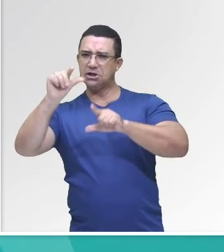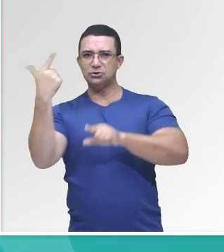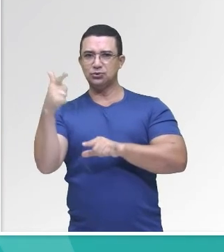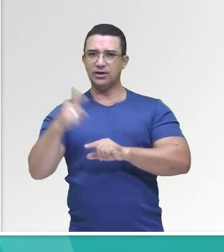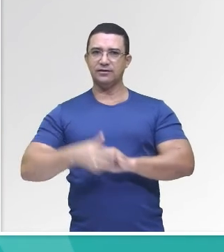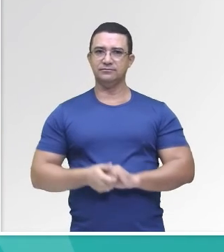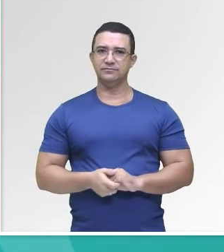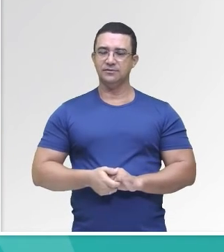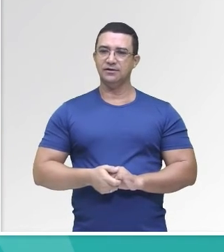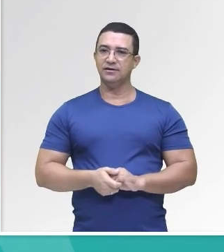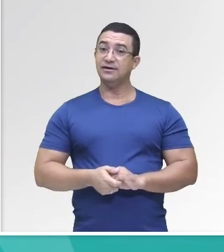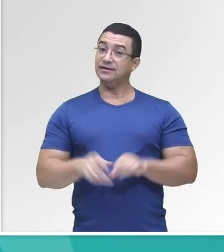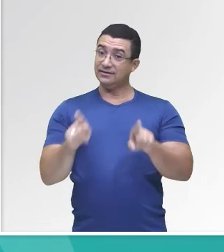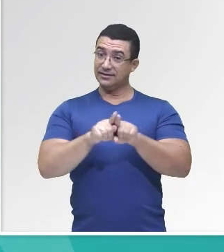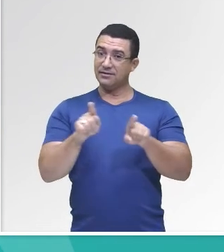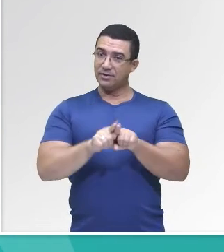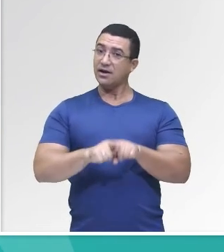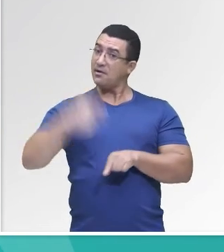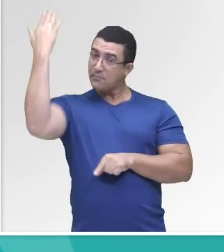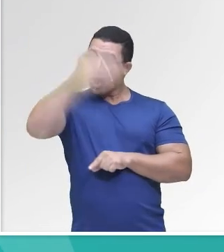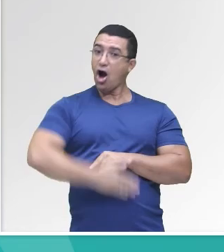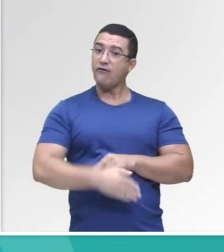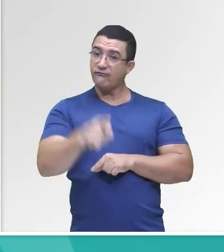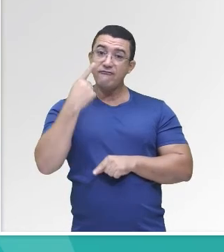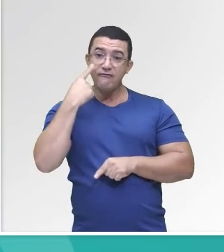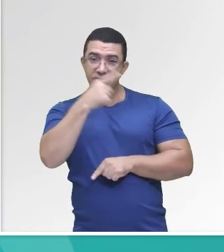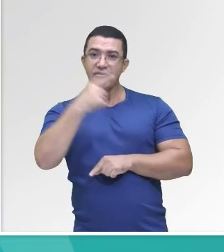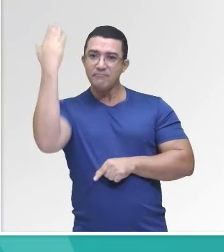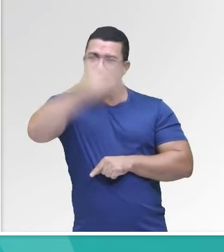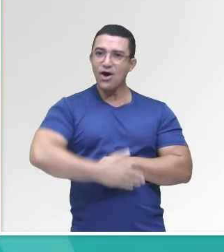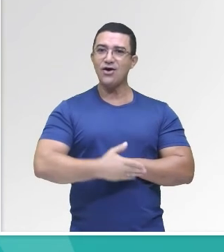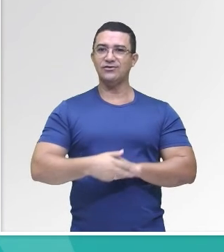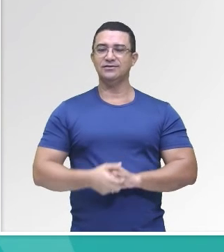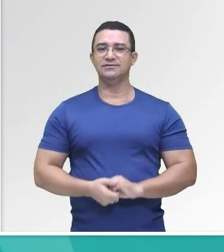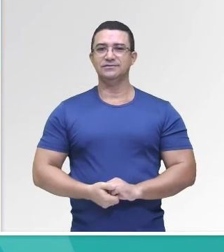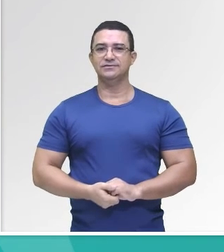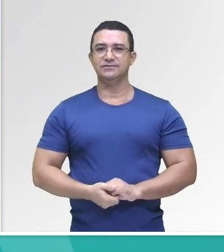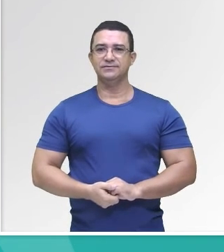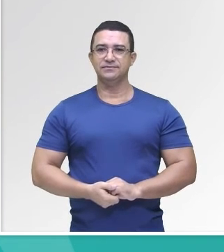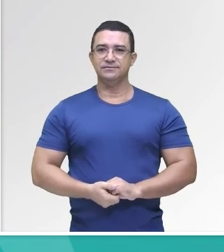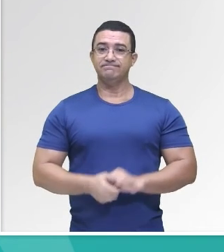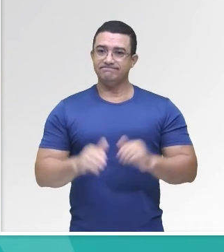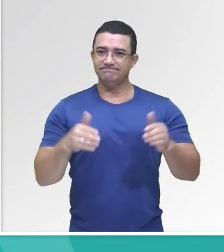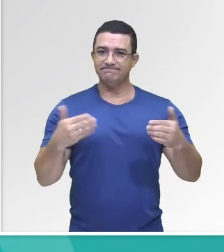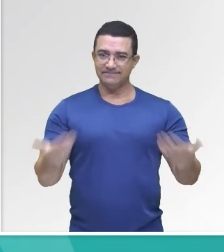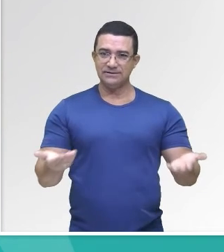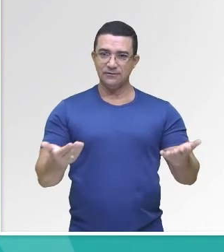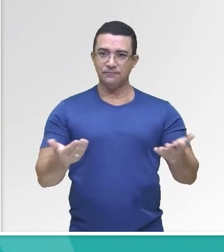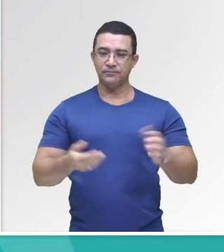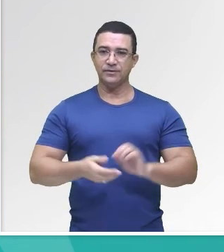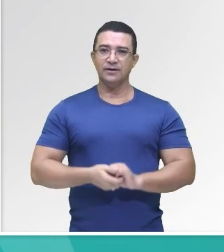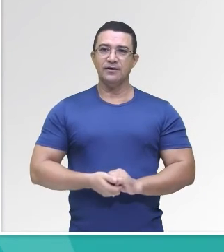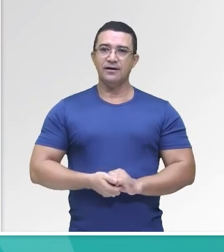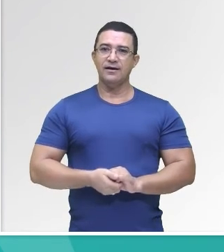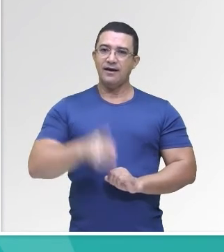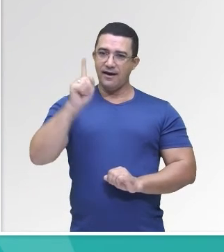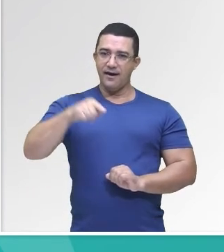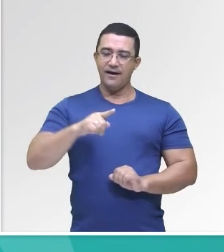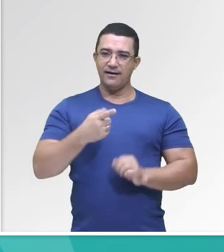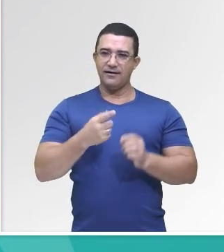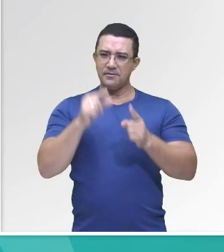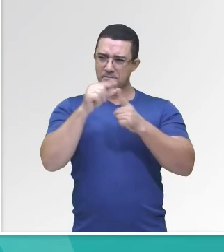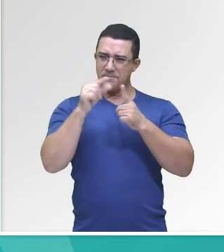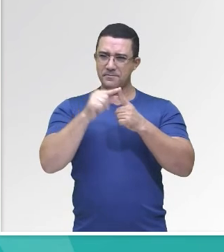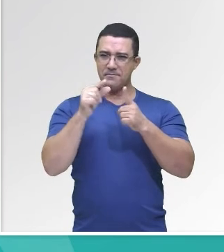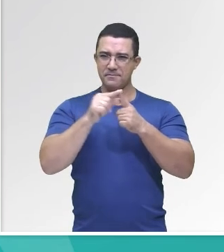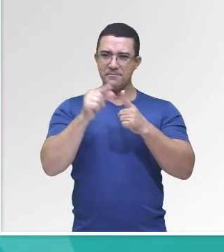Para comprovar, né? Compruébalo, correto? Então, essas aqui são as expressões